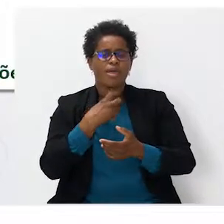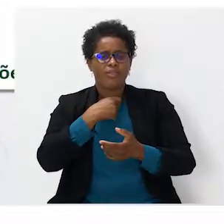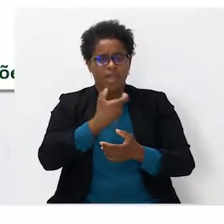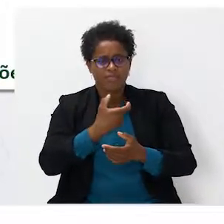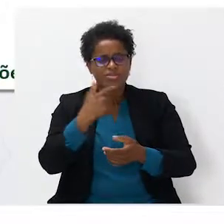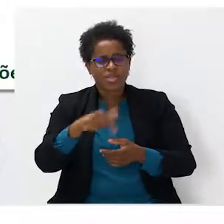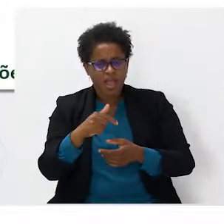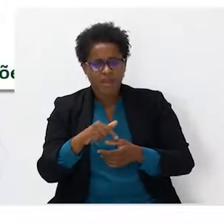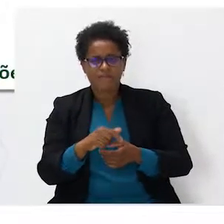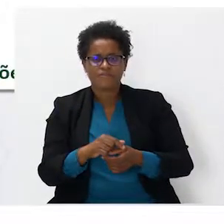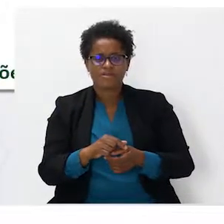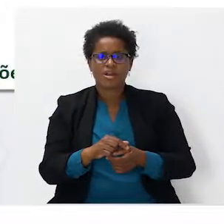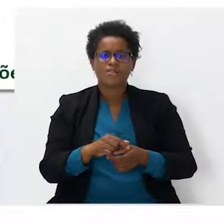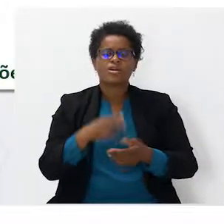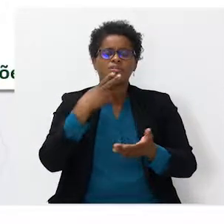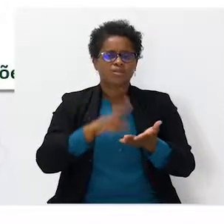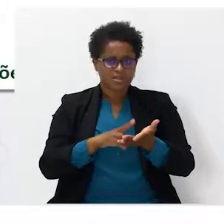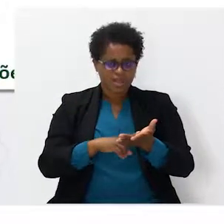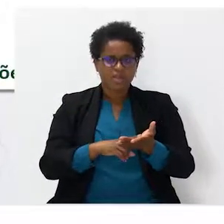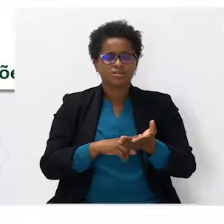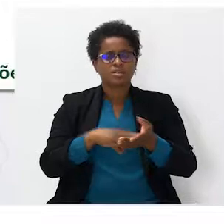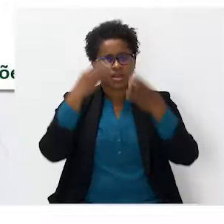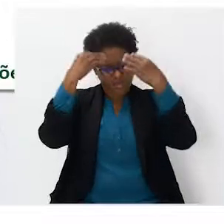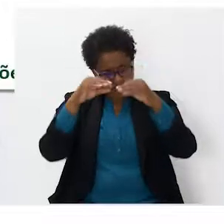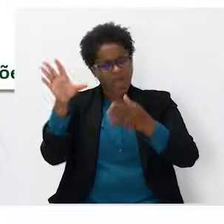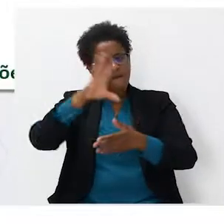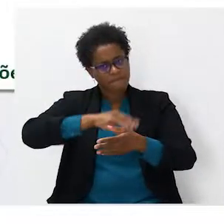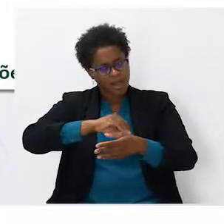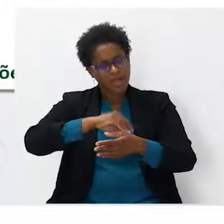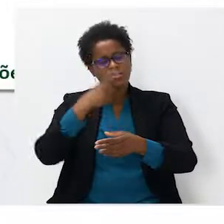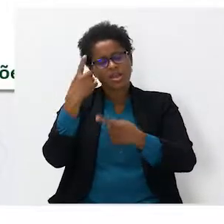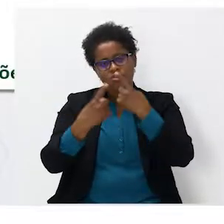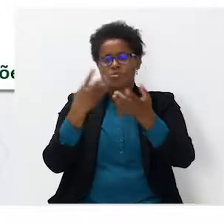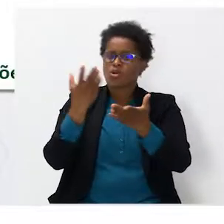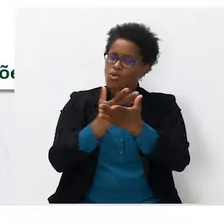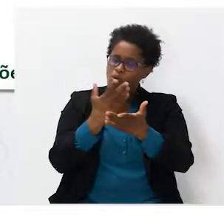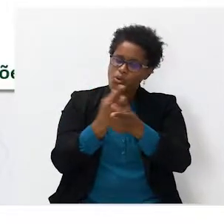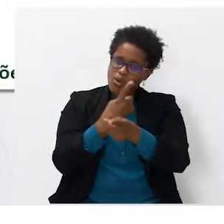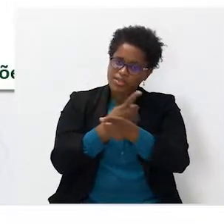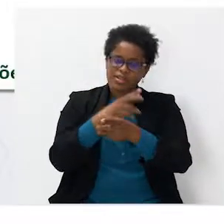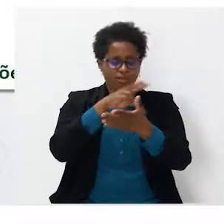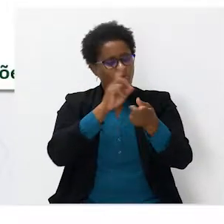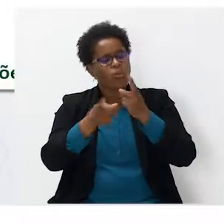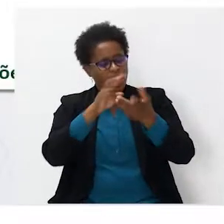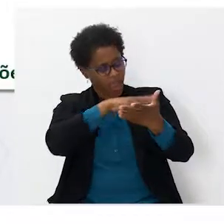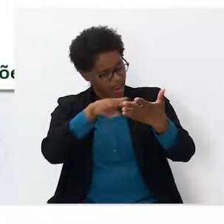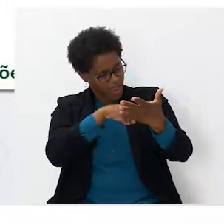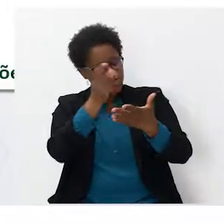a ensinar mais alguma coisa do que a ler, escrever e